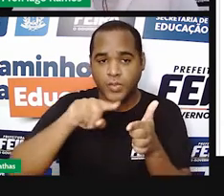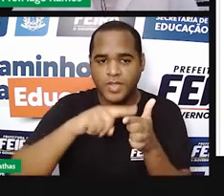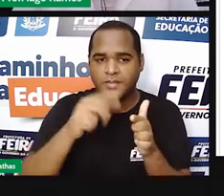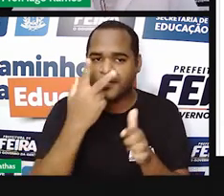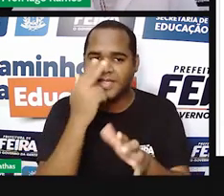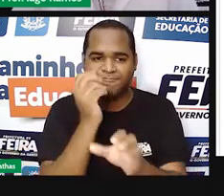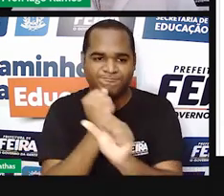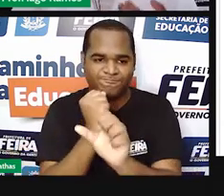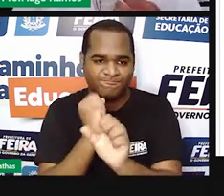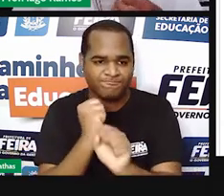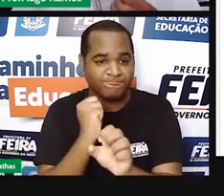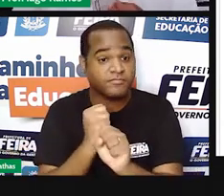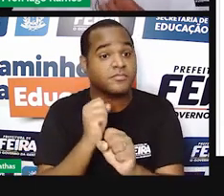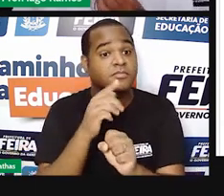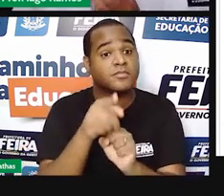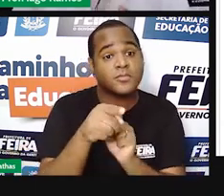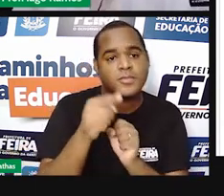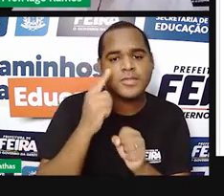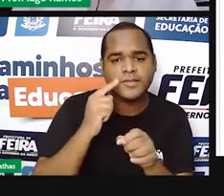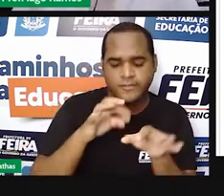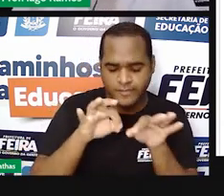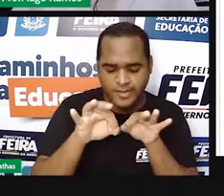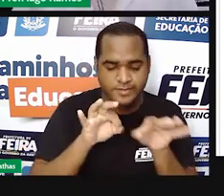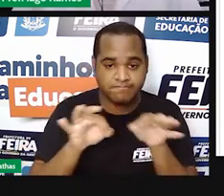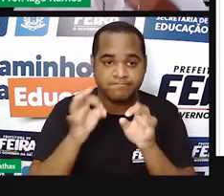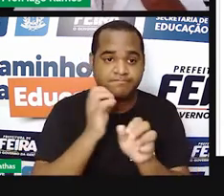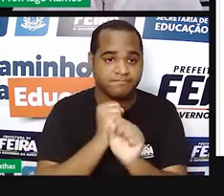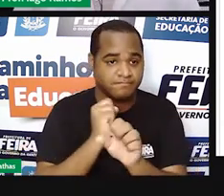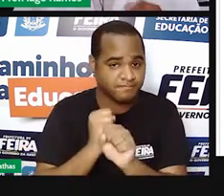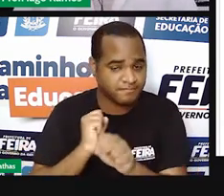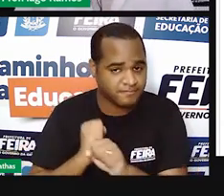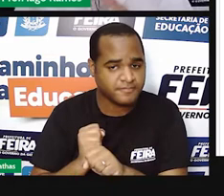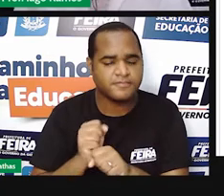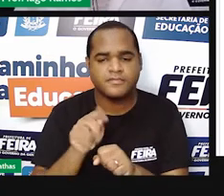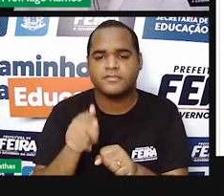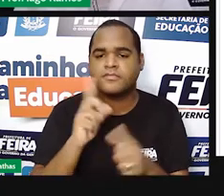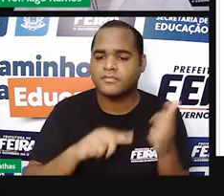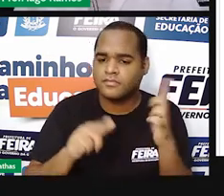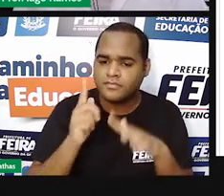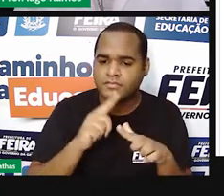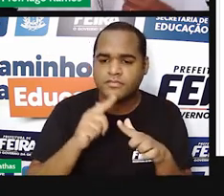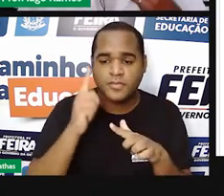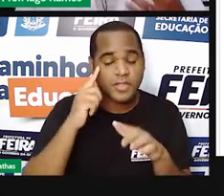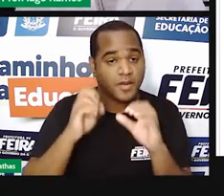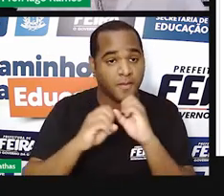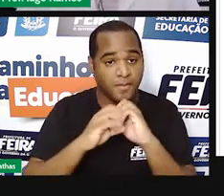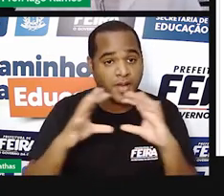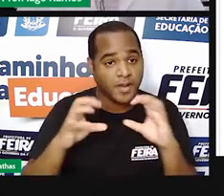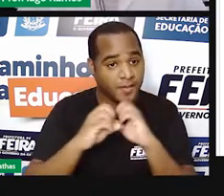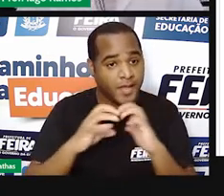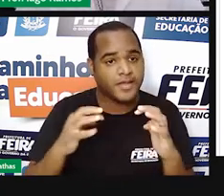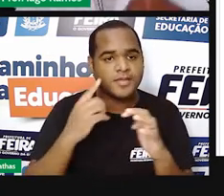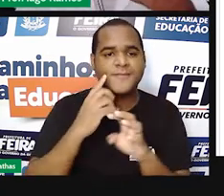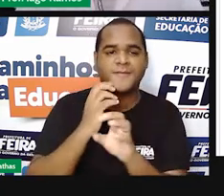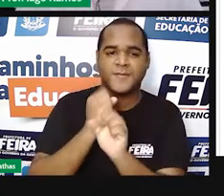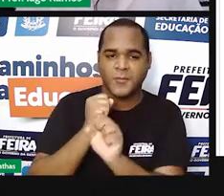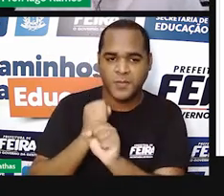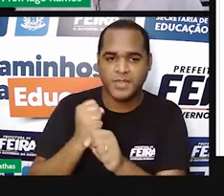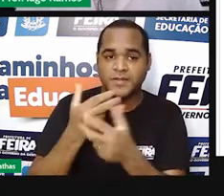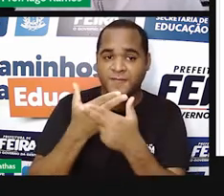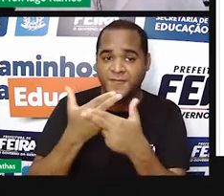culpar fazendo uma contagem você consegue descobrir a quantidade de maneiras